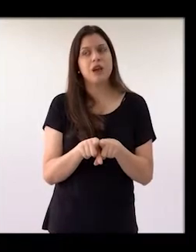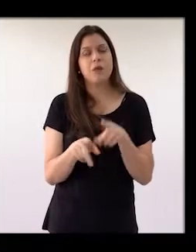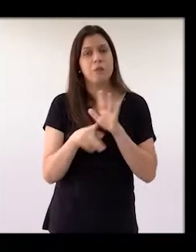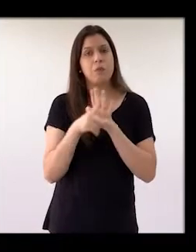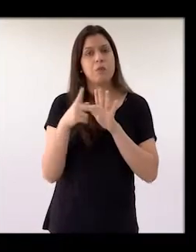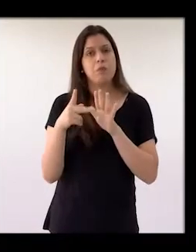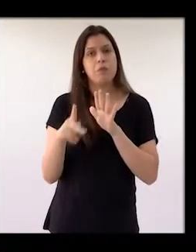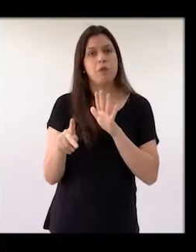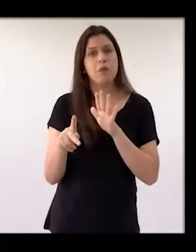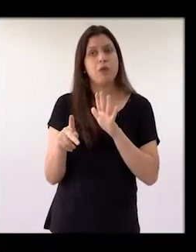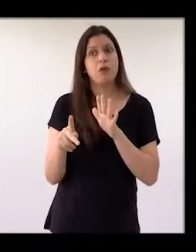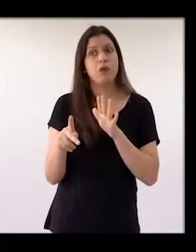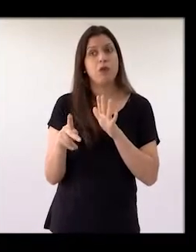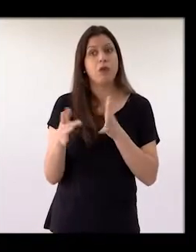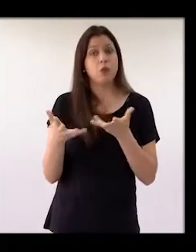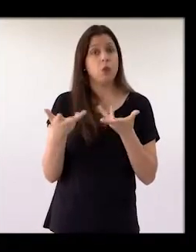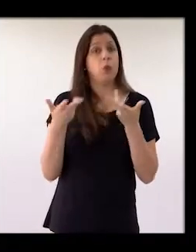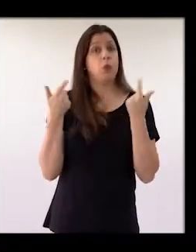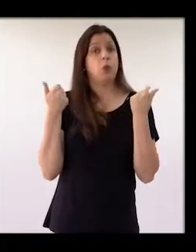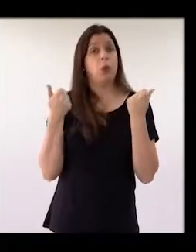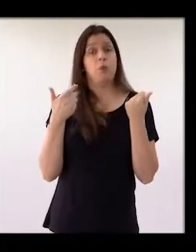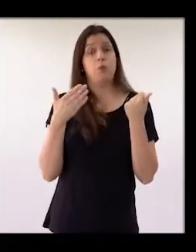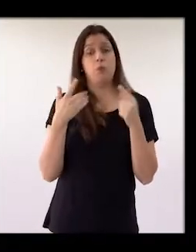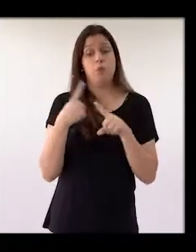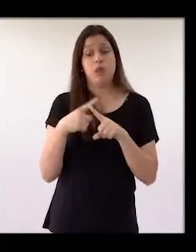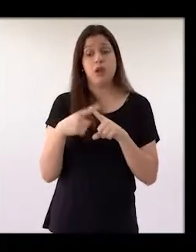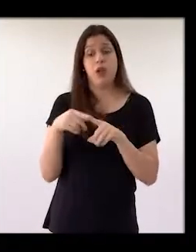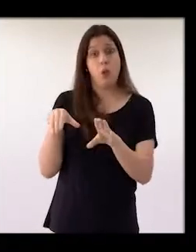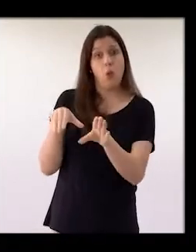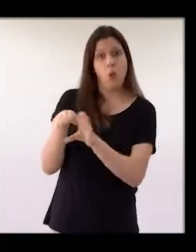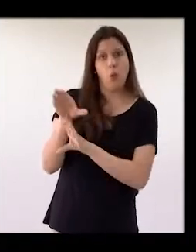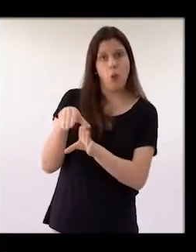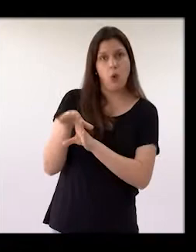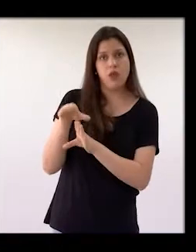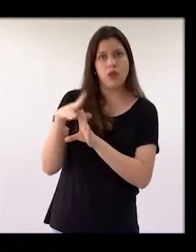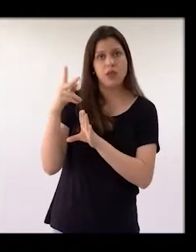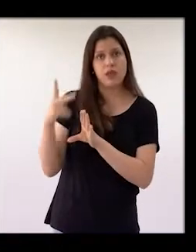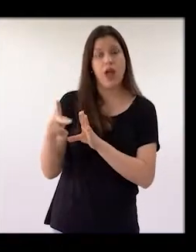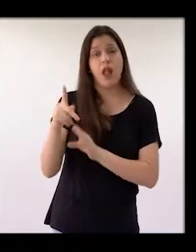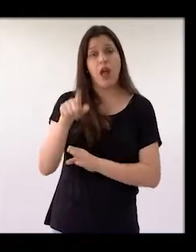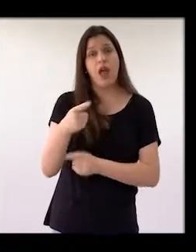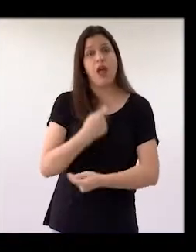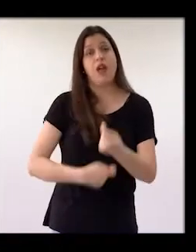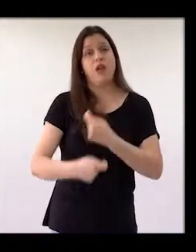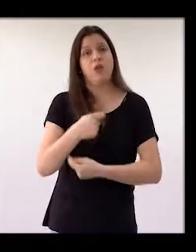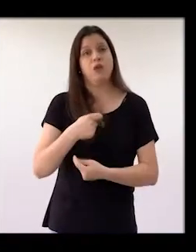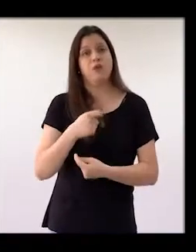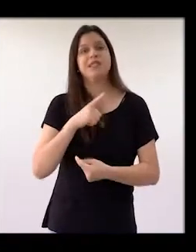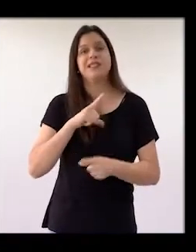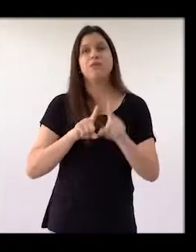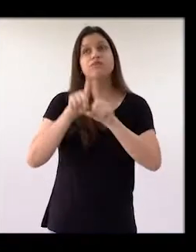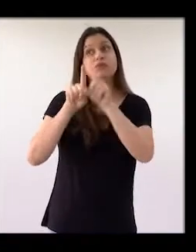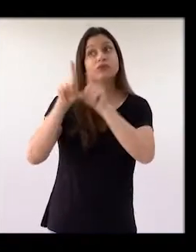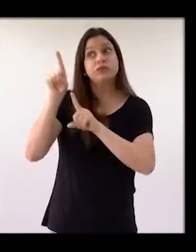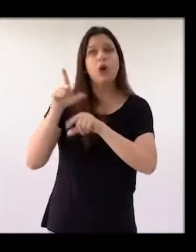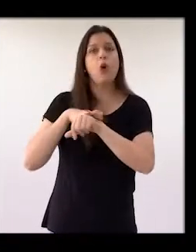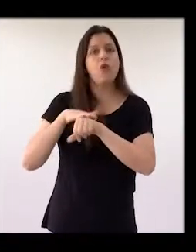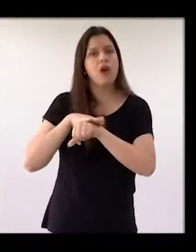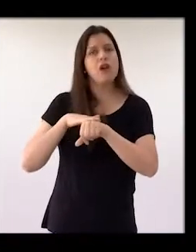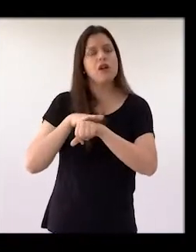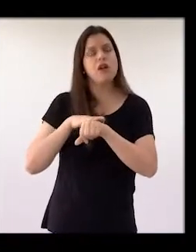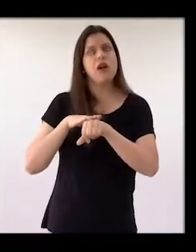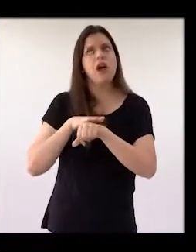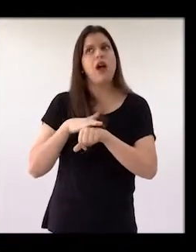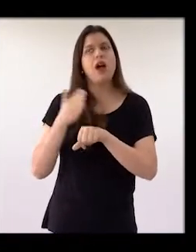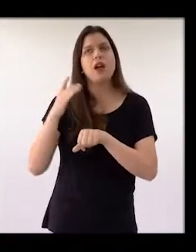de eficiência, né? Porque o meu orientador, ele pratica esses modelos de eficiência, ele é economista, então essa parte estatística é uma coisa que a gente